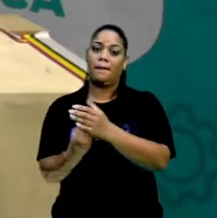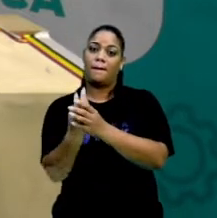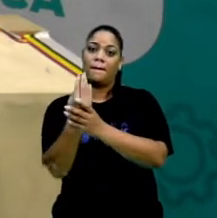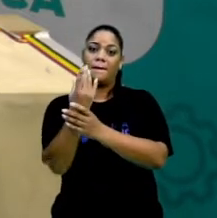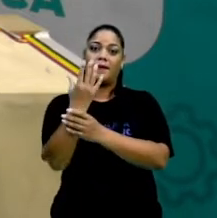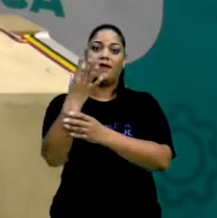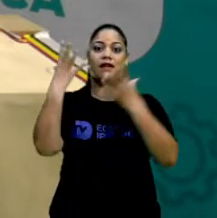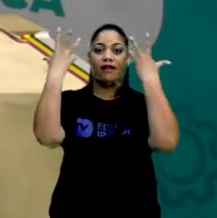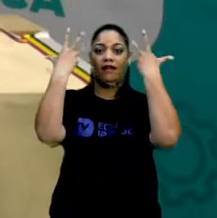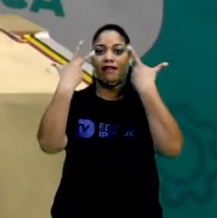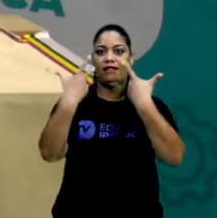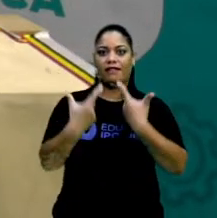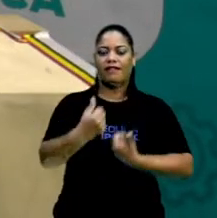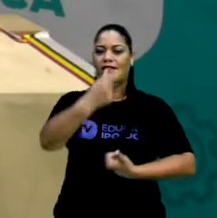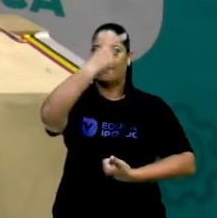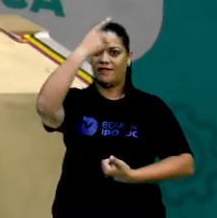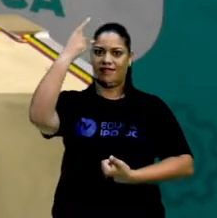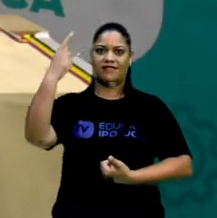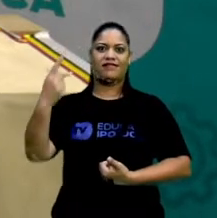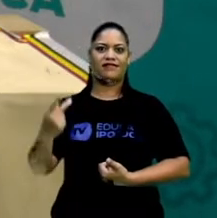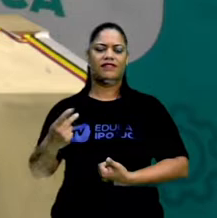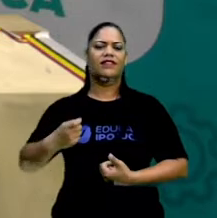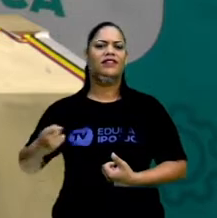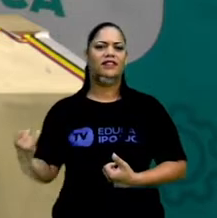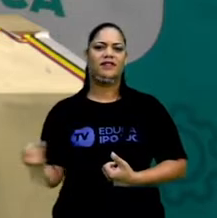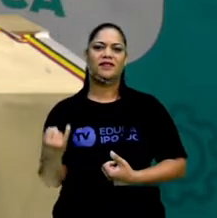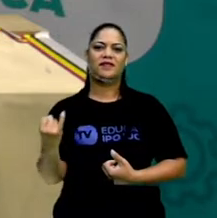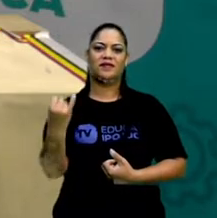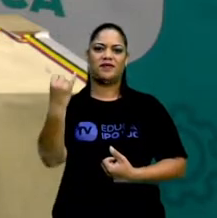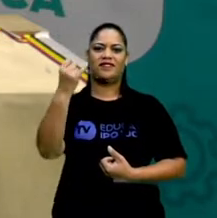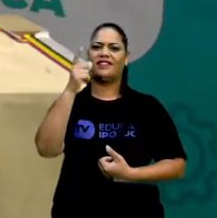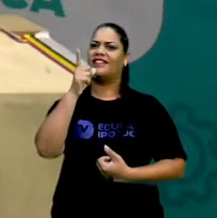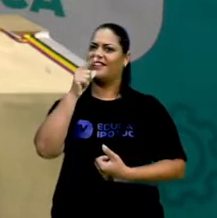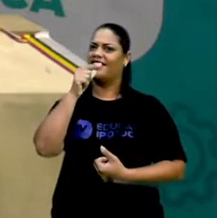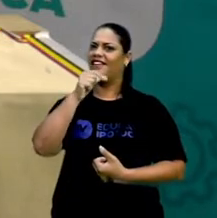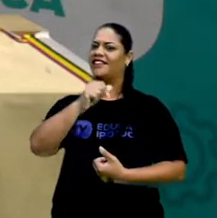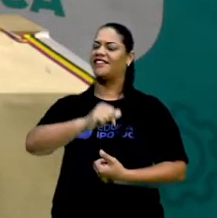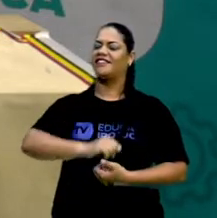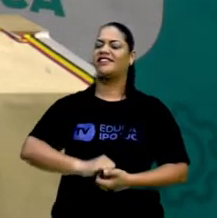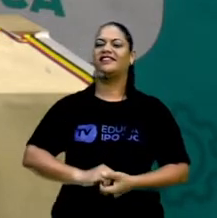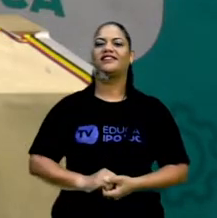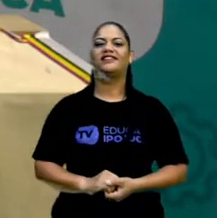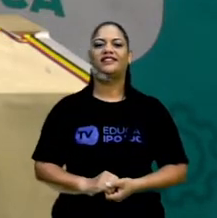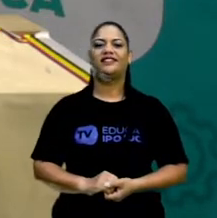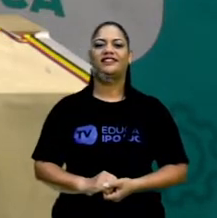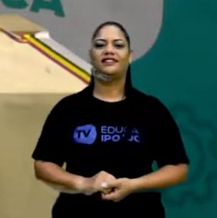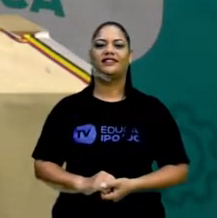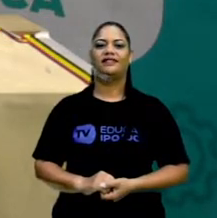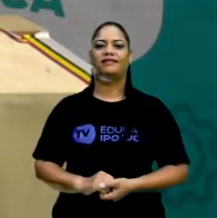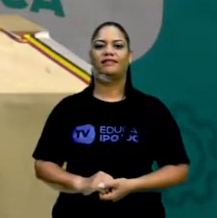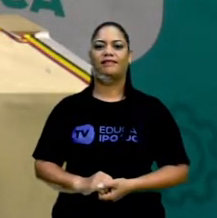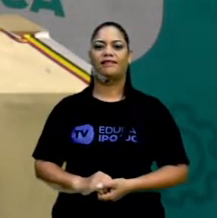e pessoas. Quão importante a água pode ser!